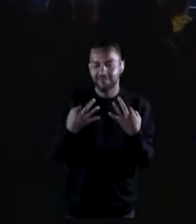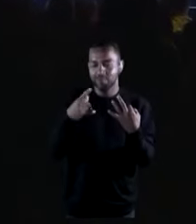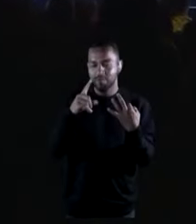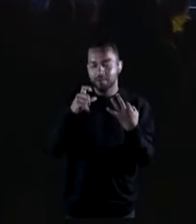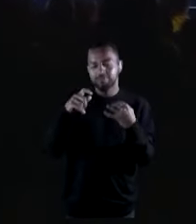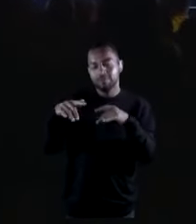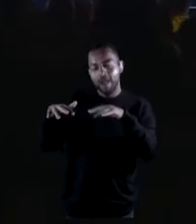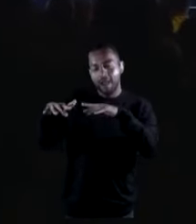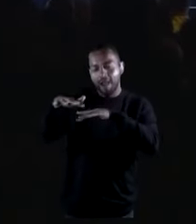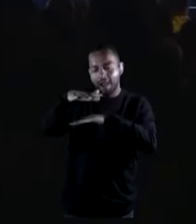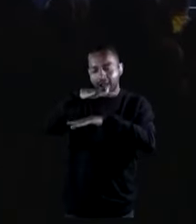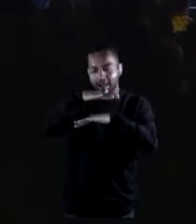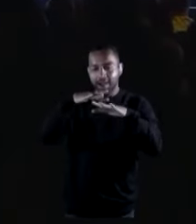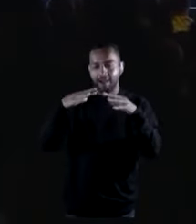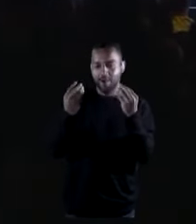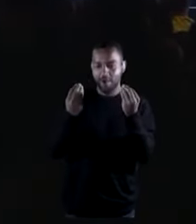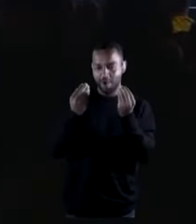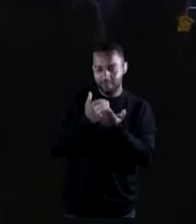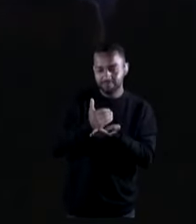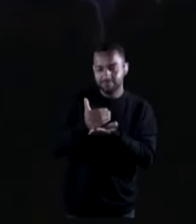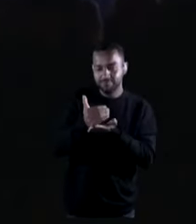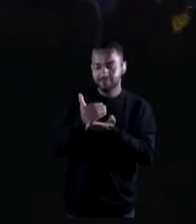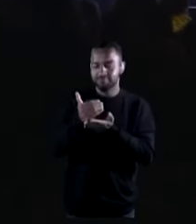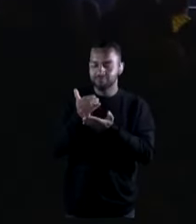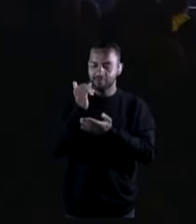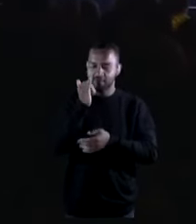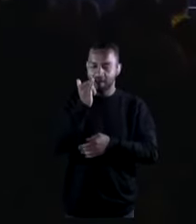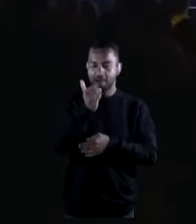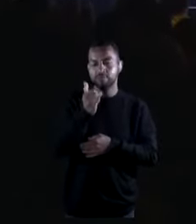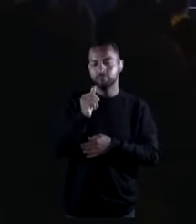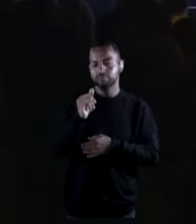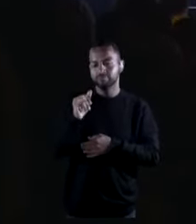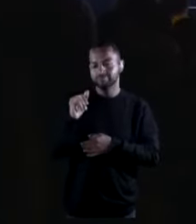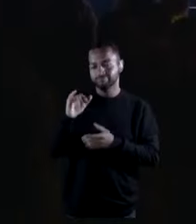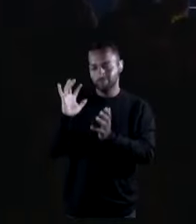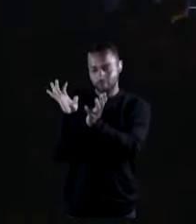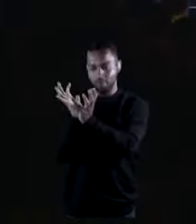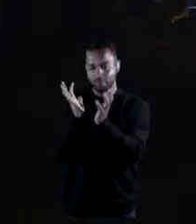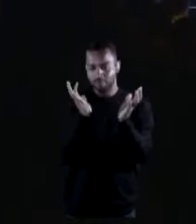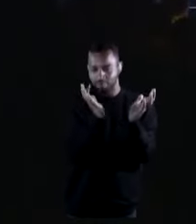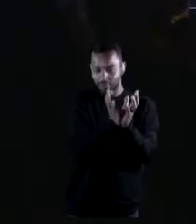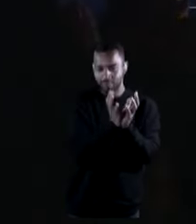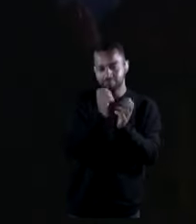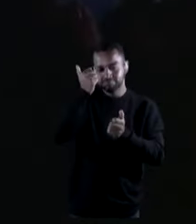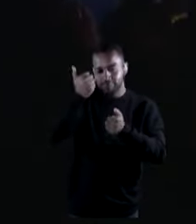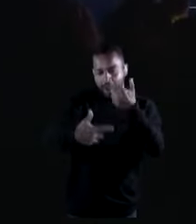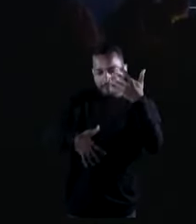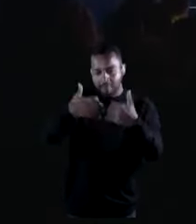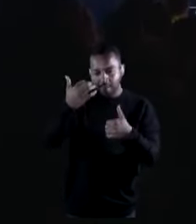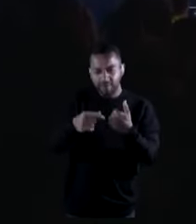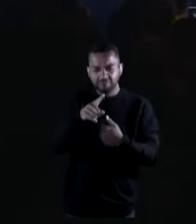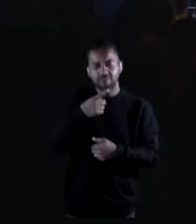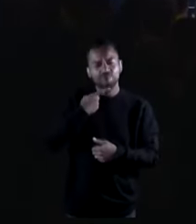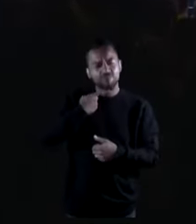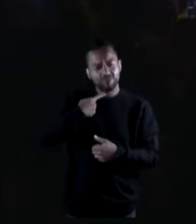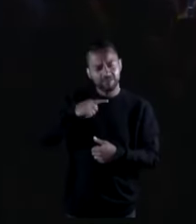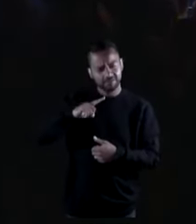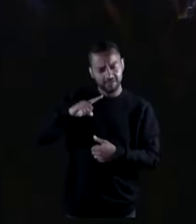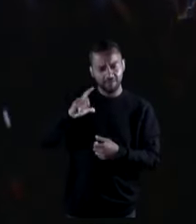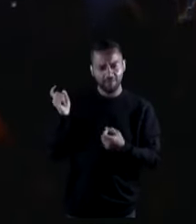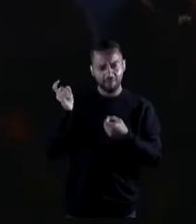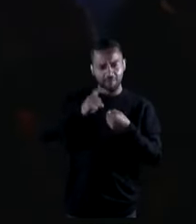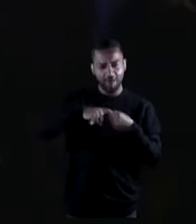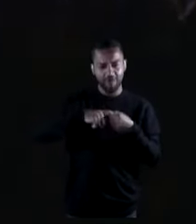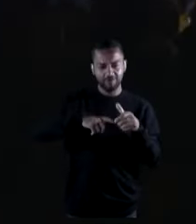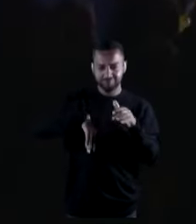harmonia que a gente falou aqui desde o início, entre os jogadores das duas equipes, você não fica com vontade de voltar a jogar? Tá certo que, obviamente, né,